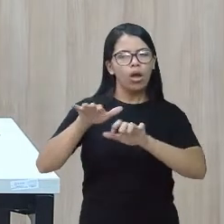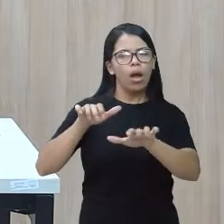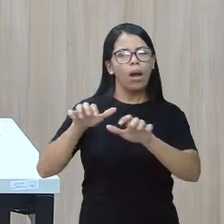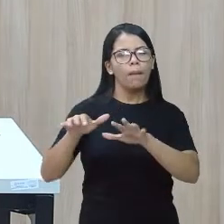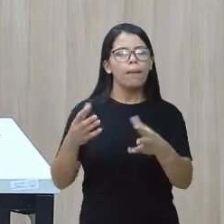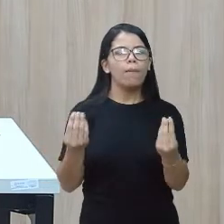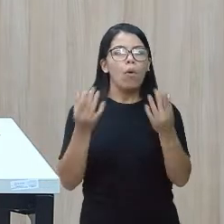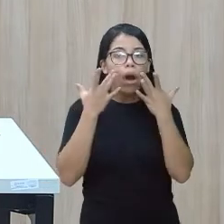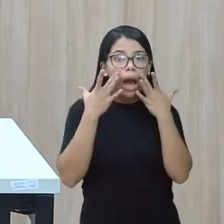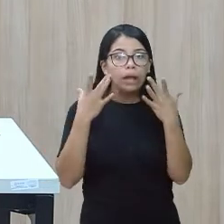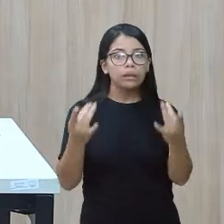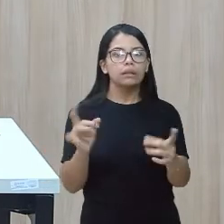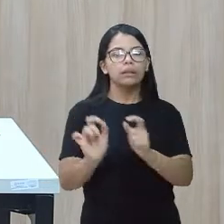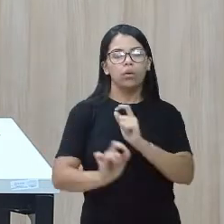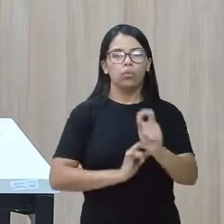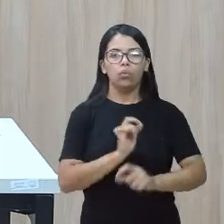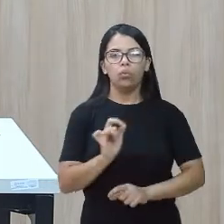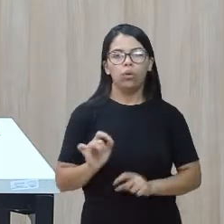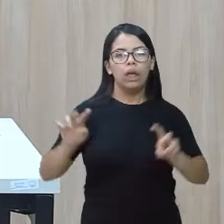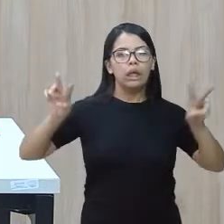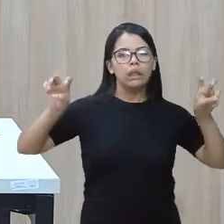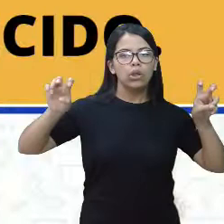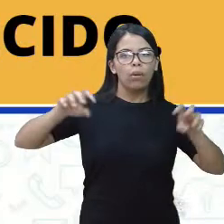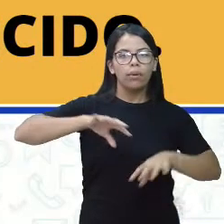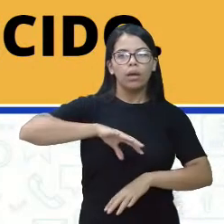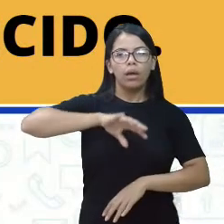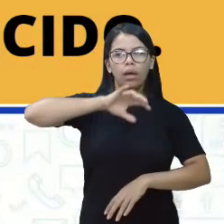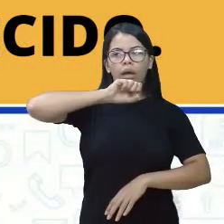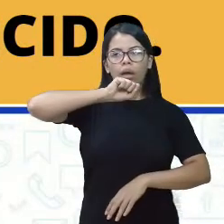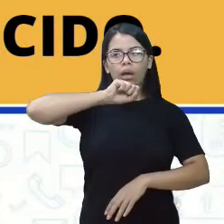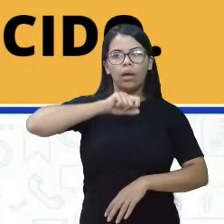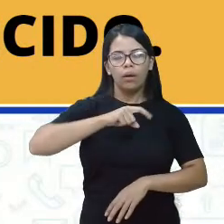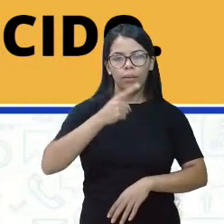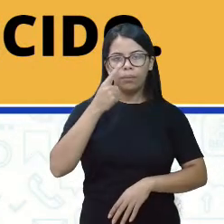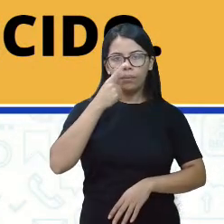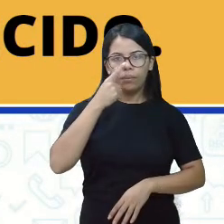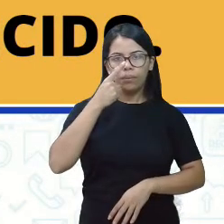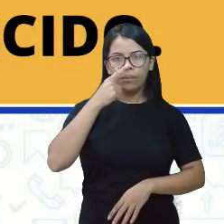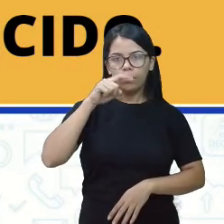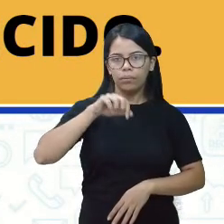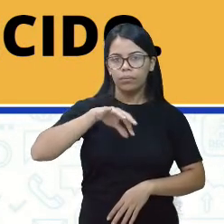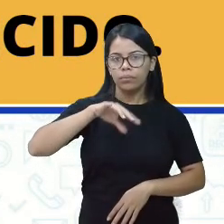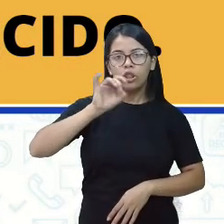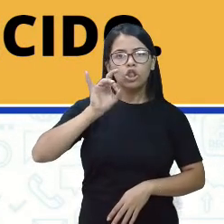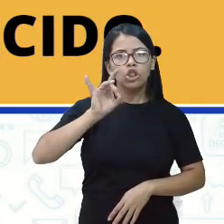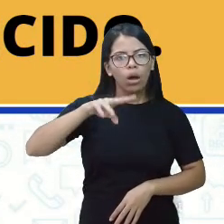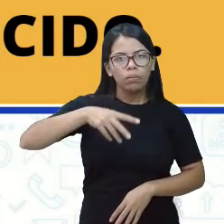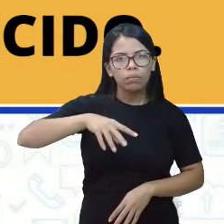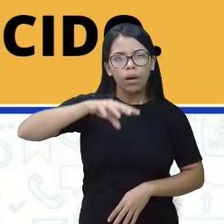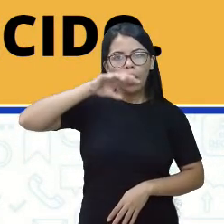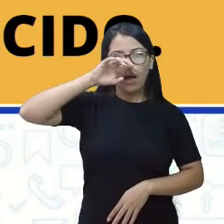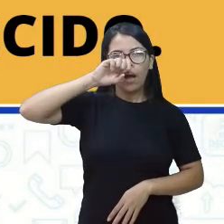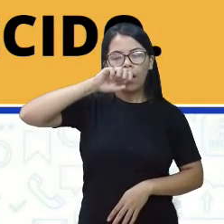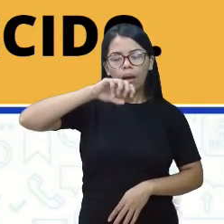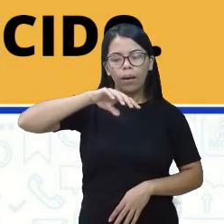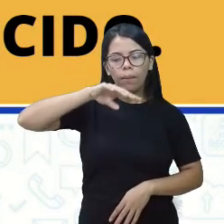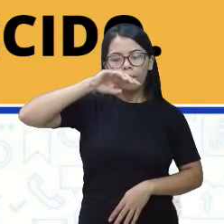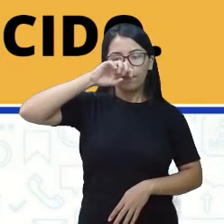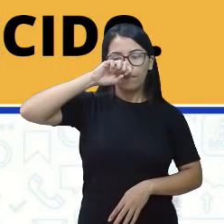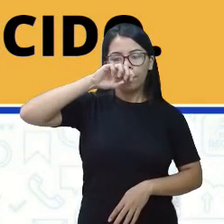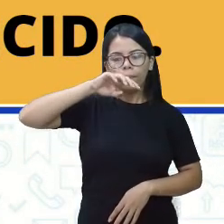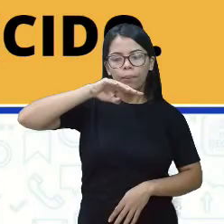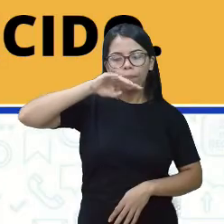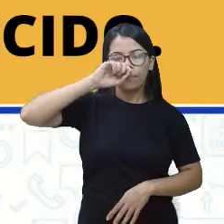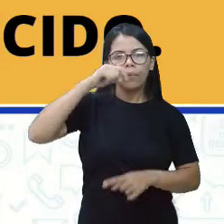bastante atenção à questão da respiração pelo nariz. Por que é importante respirar pelo nariz? E